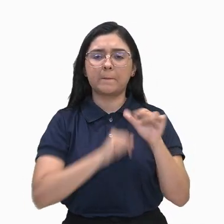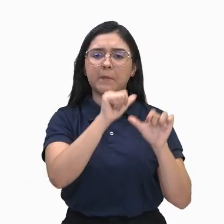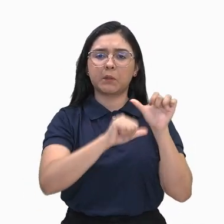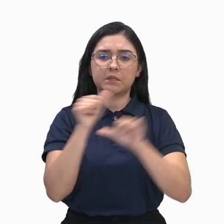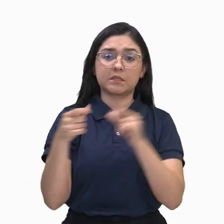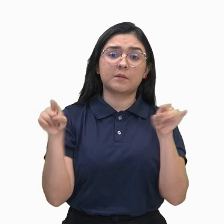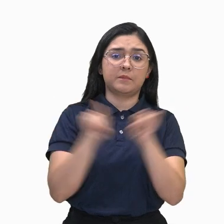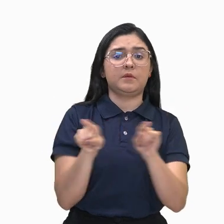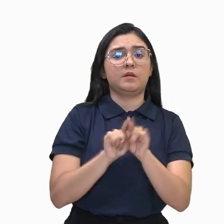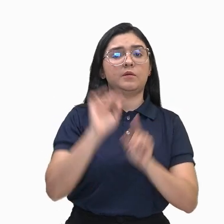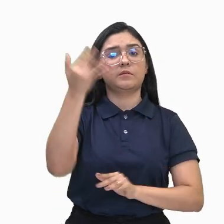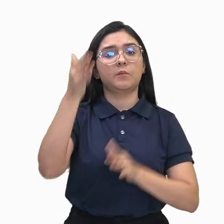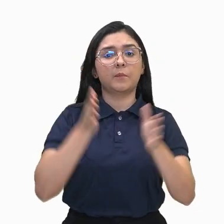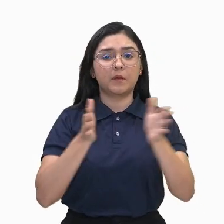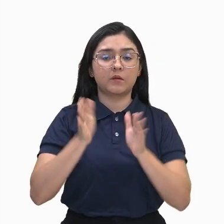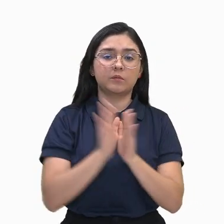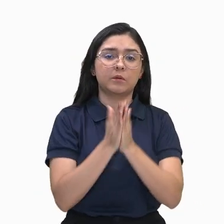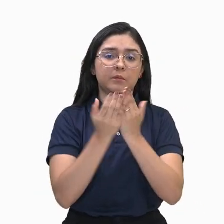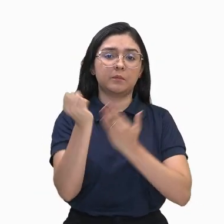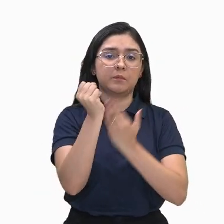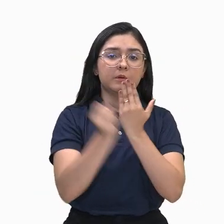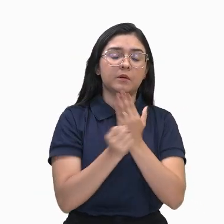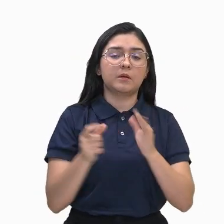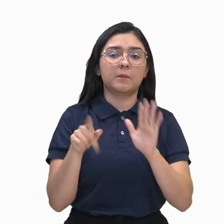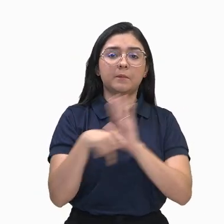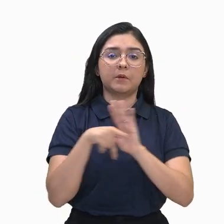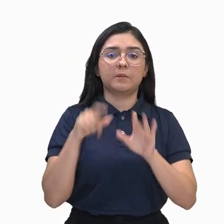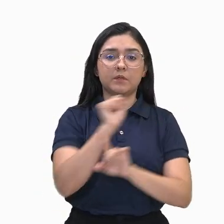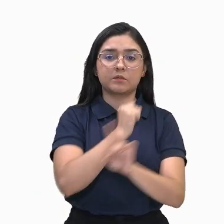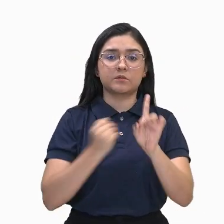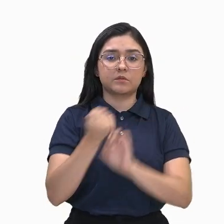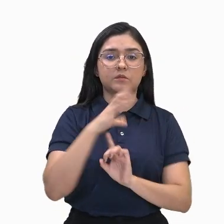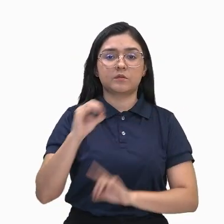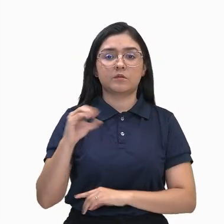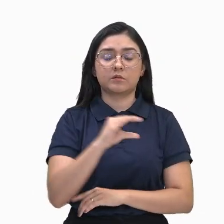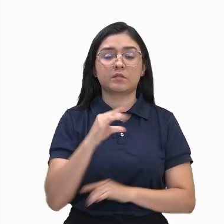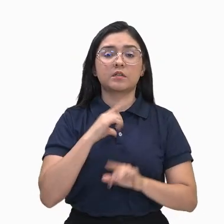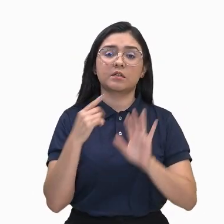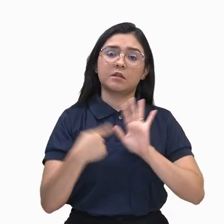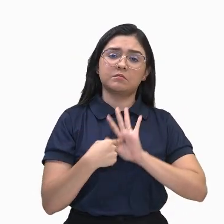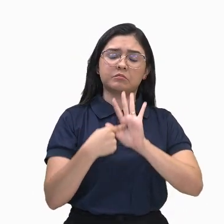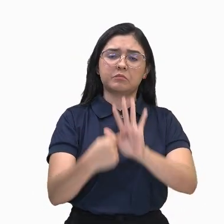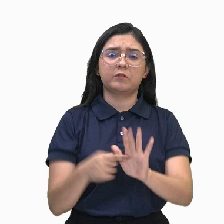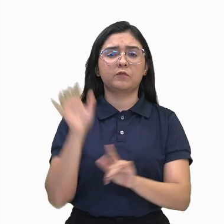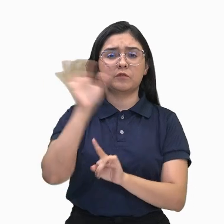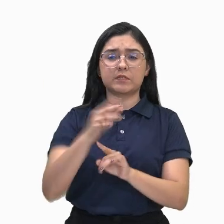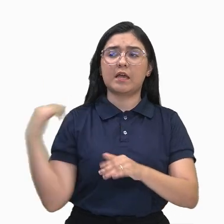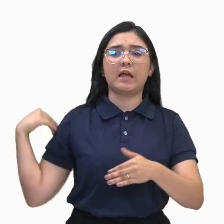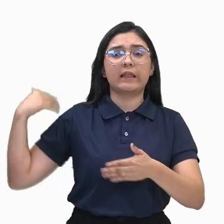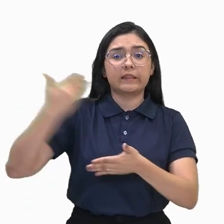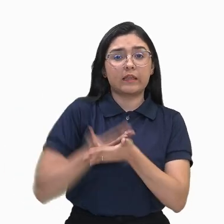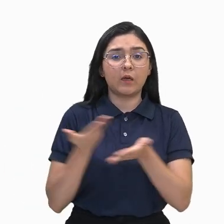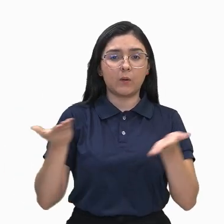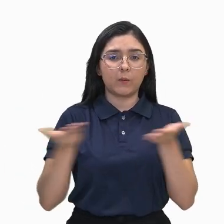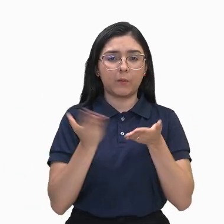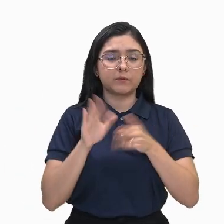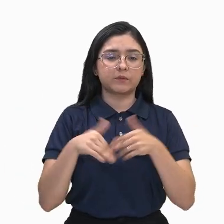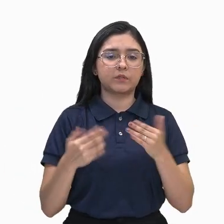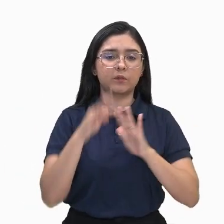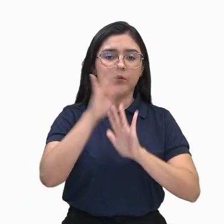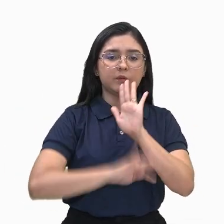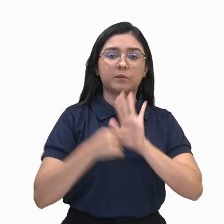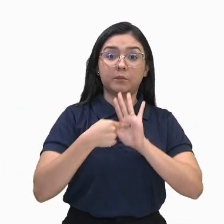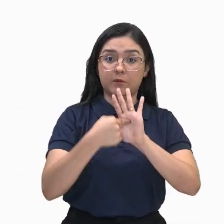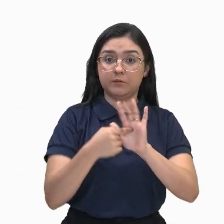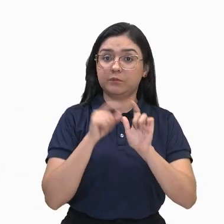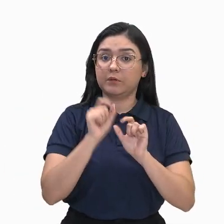forma, ela vai trazer para a sociedade ocidental, que reflete, inclusive, nos dias de hoje, pessoal. O texto nos fala o